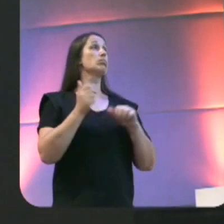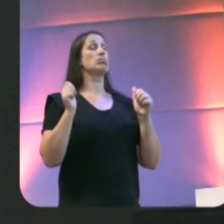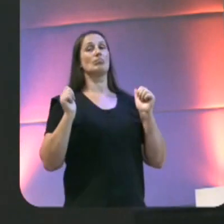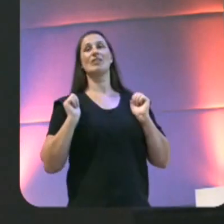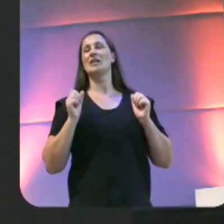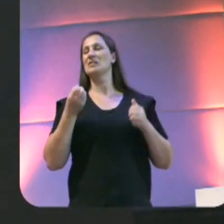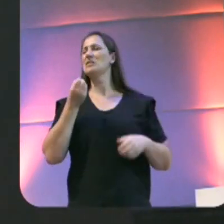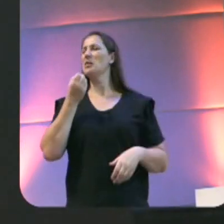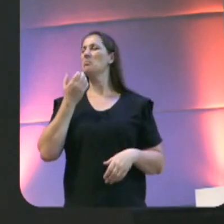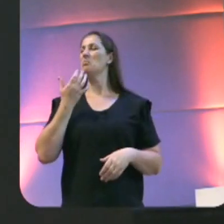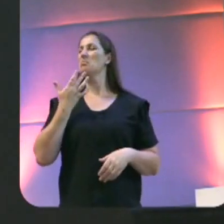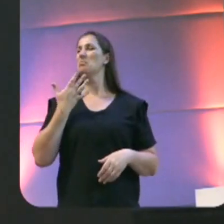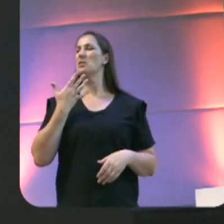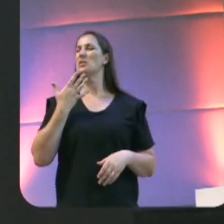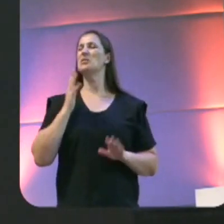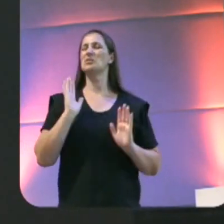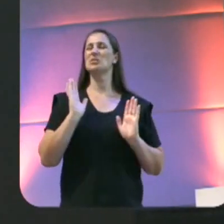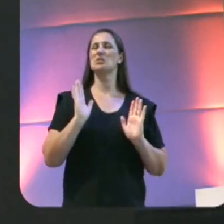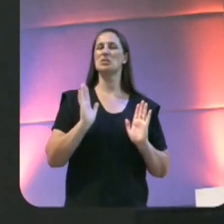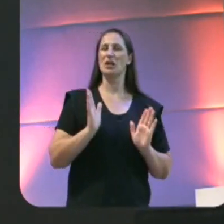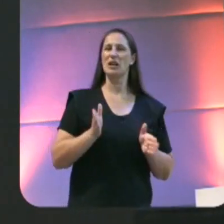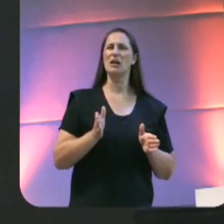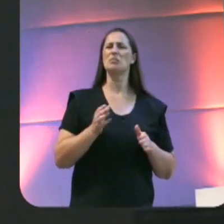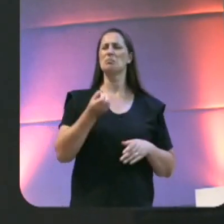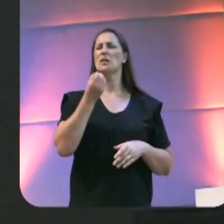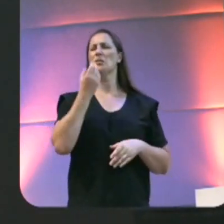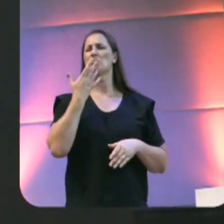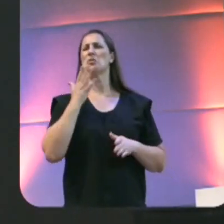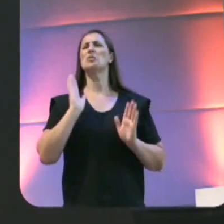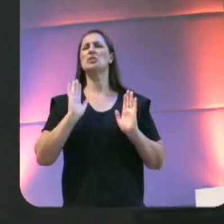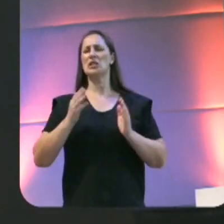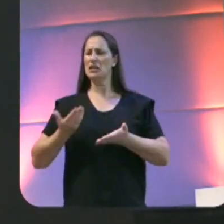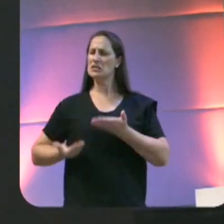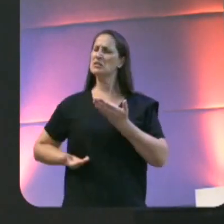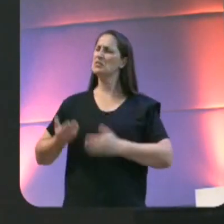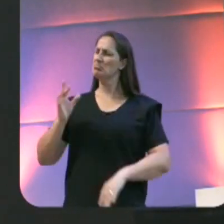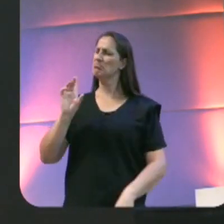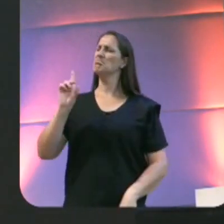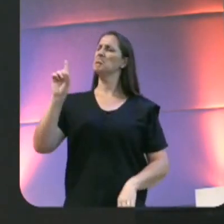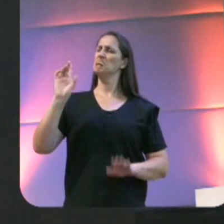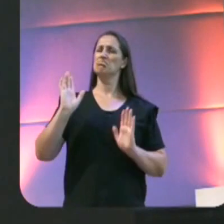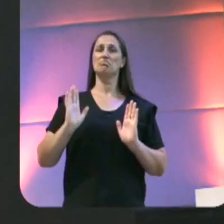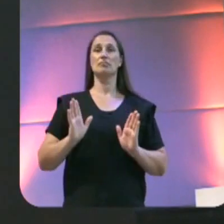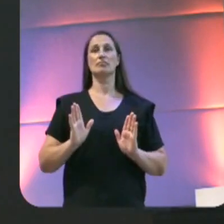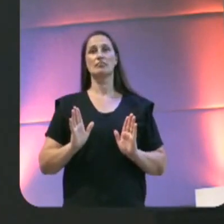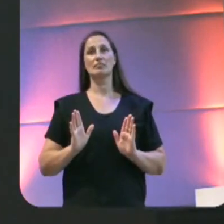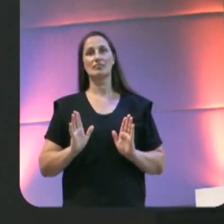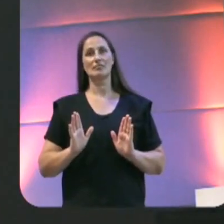simplesmente porque se contentam com o que têm.